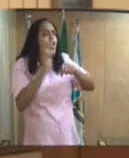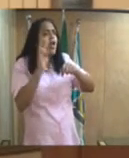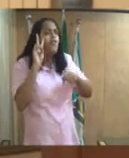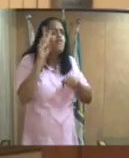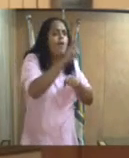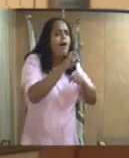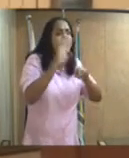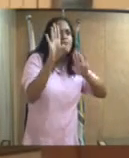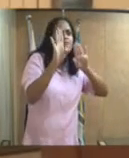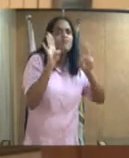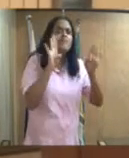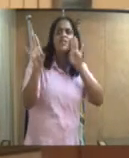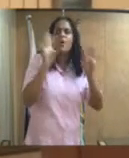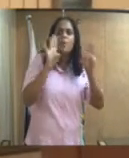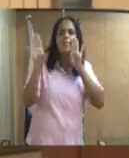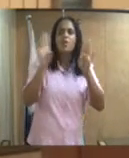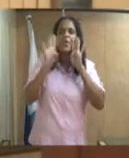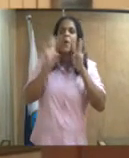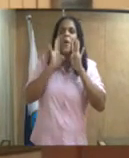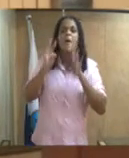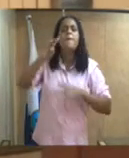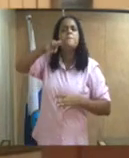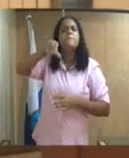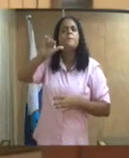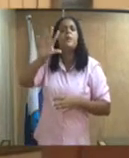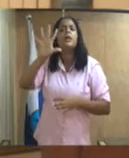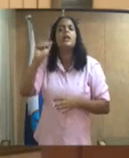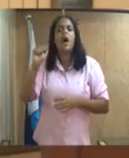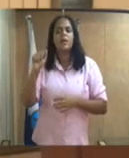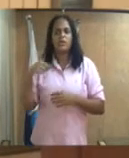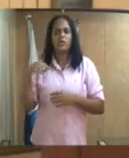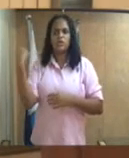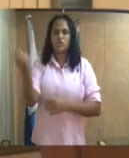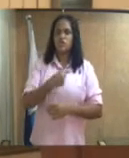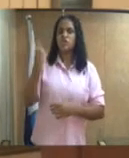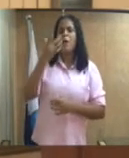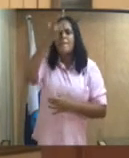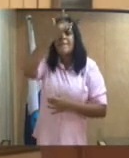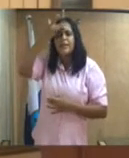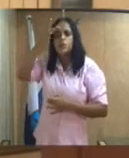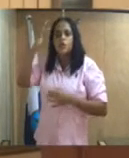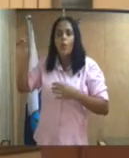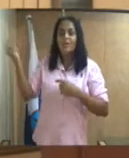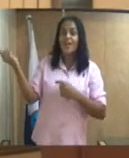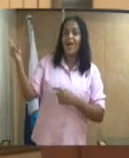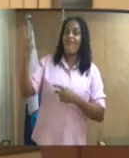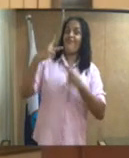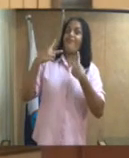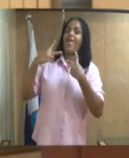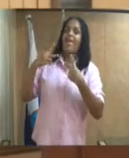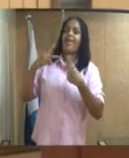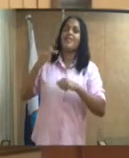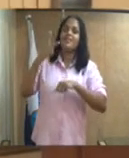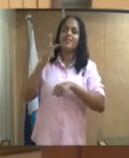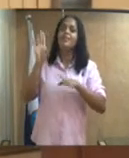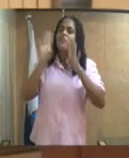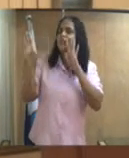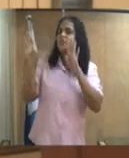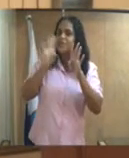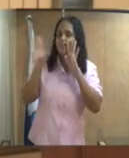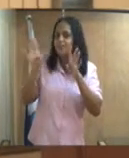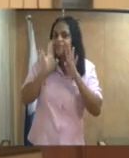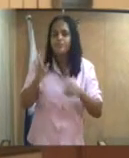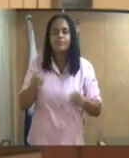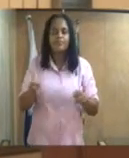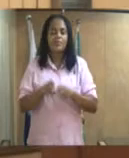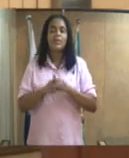dezenas, centenas e milhares de pessoas, porque assim eu tenho visto e acompanhado. Então, só para acrescentar, a nível de publicidade,